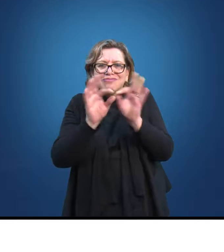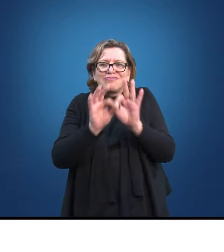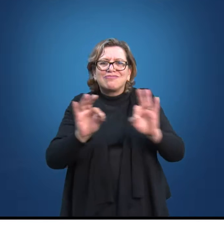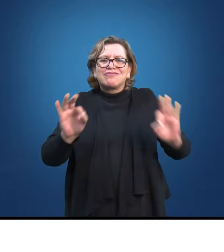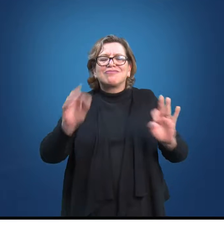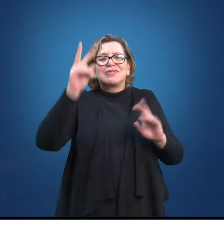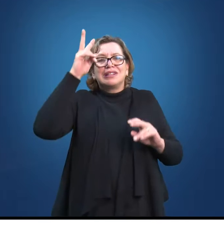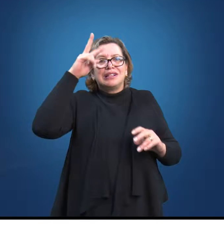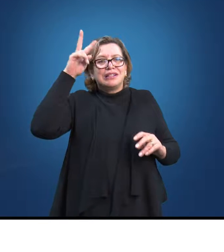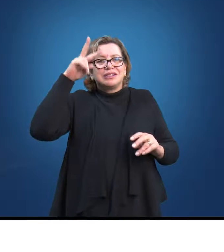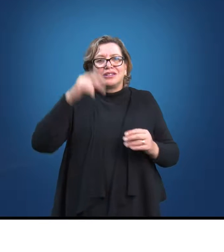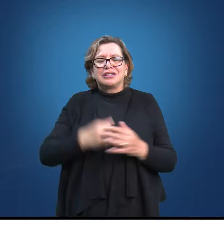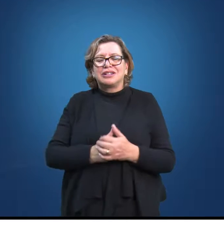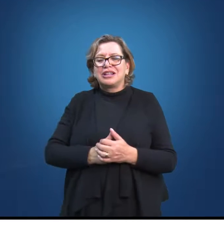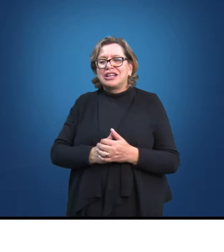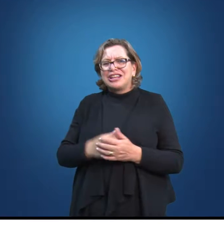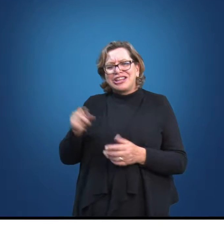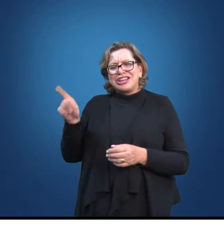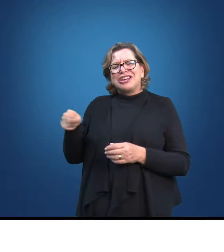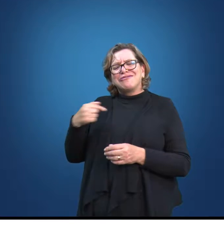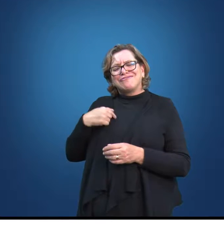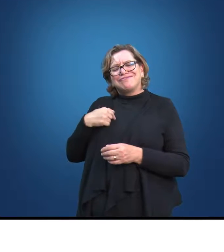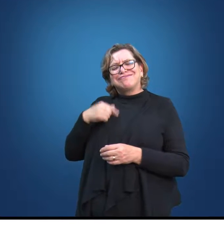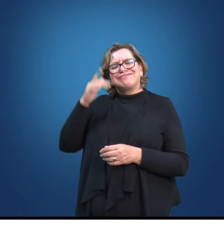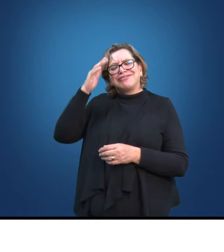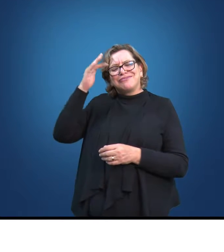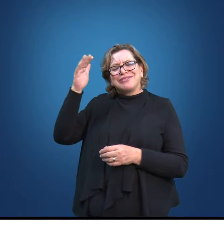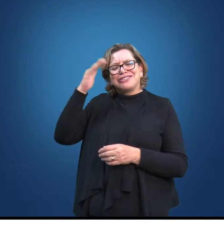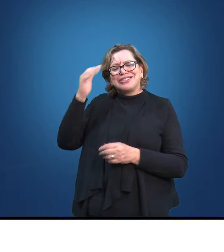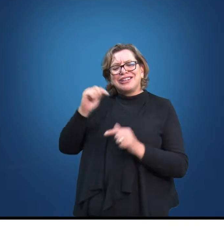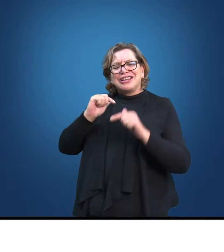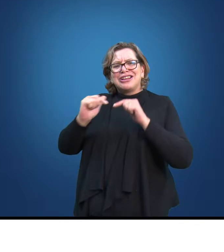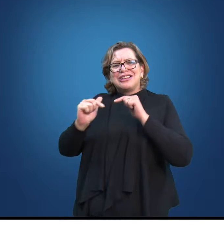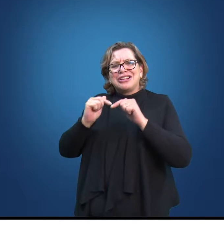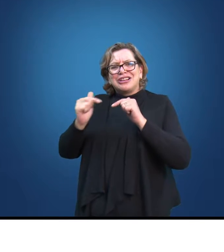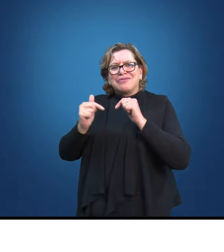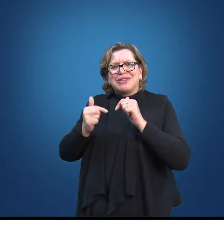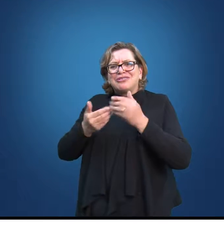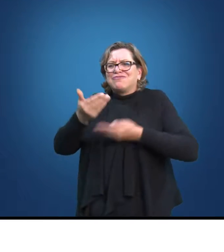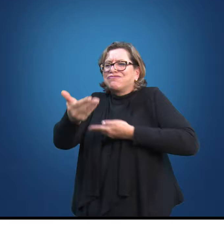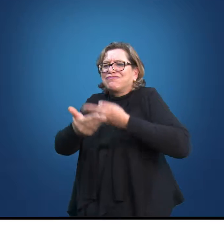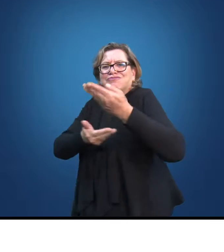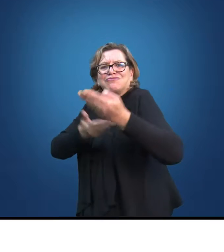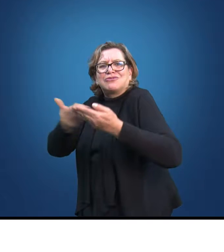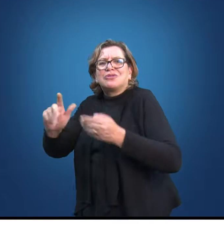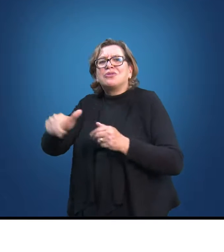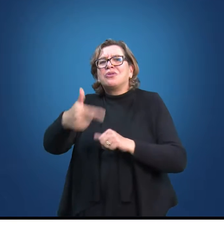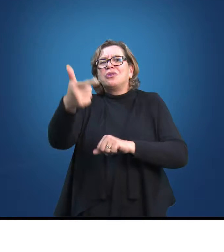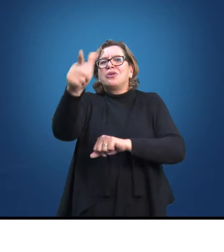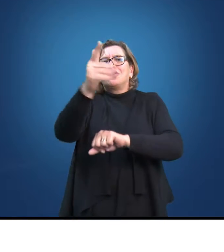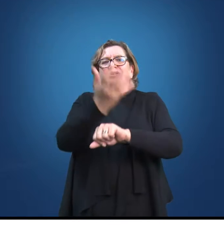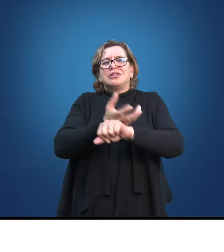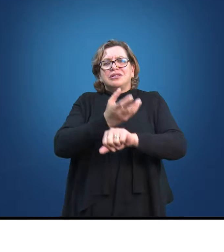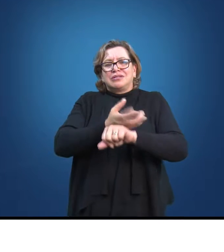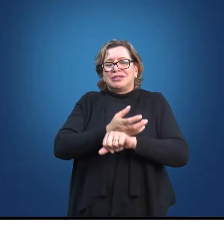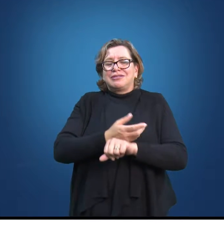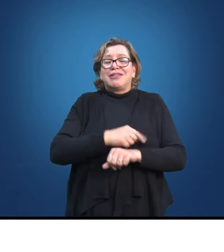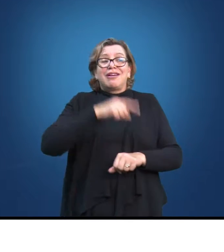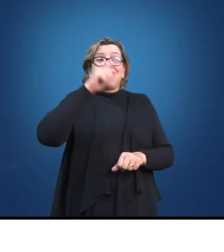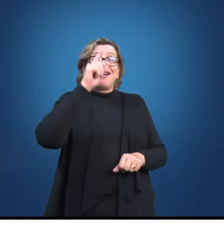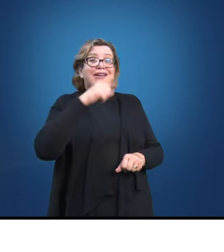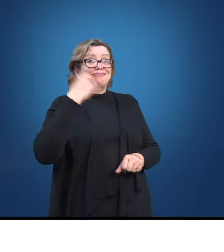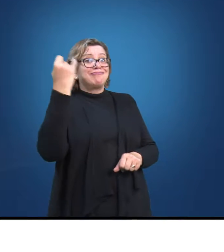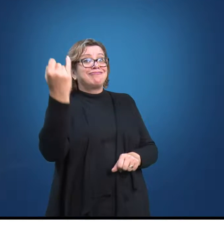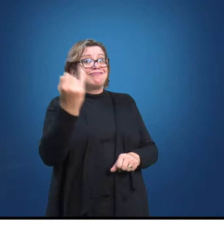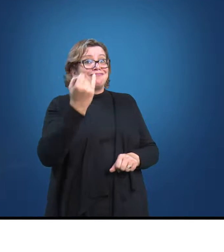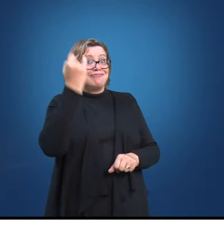você falando isso, eu fiquei imaginando a questão do trabalho interdisciplinar. Né? É fundamental. A partir do momento que você faz